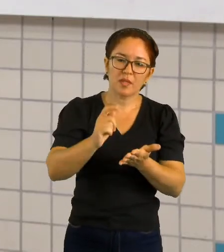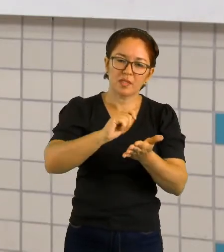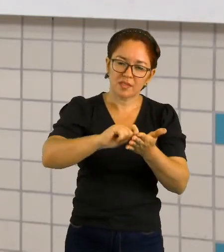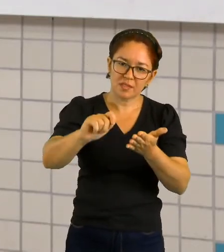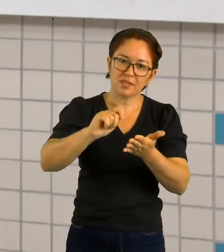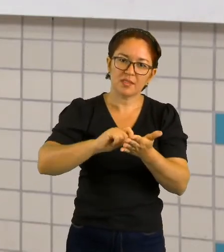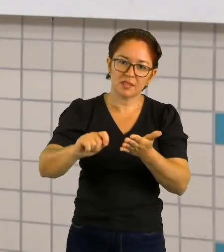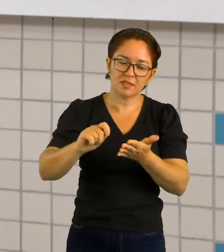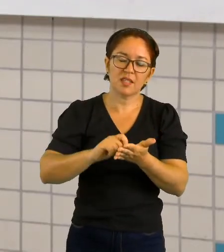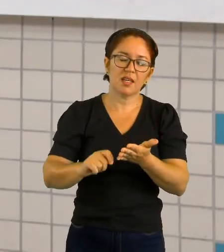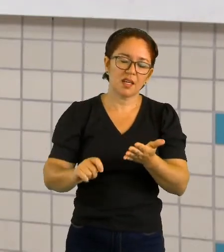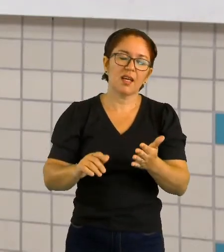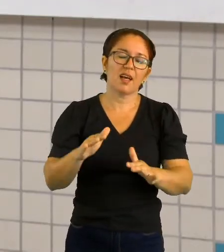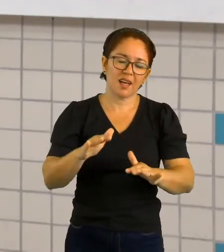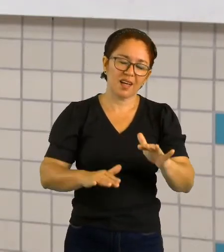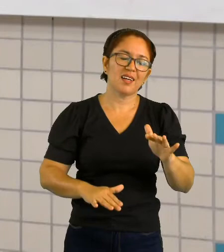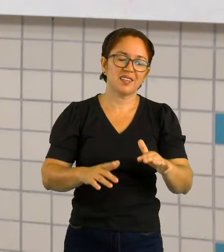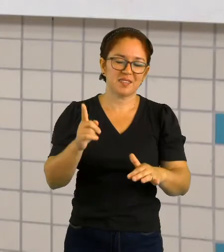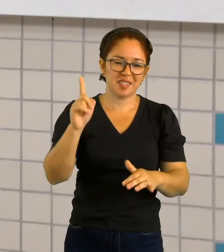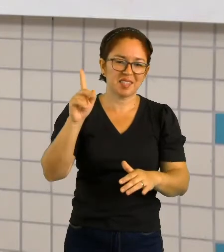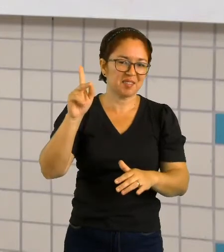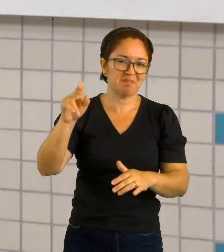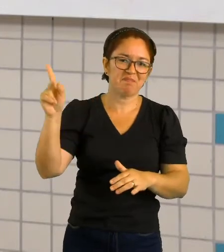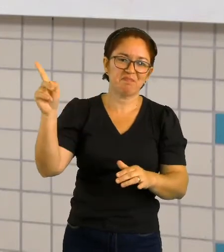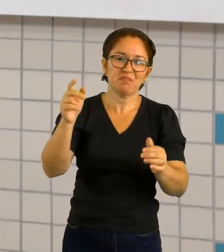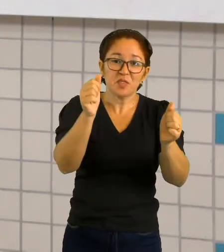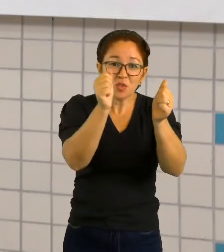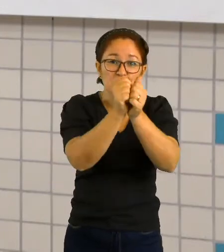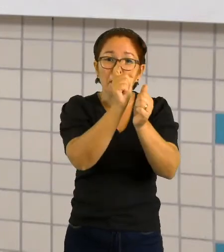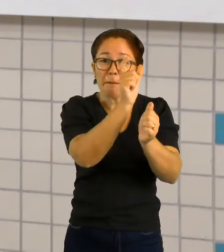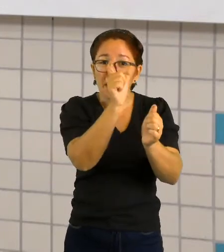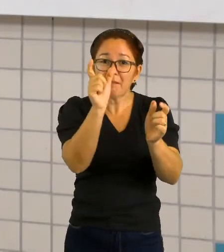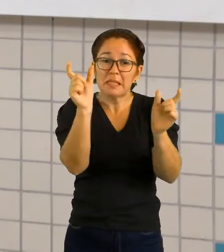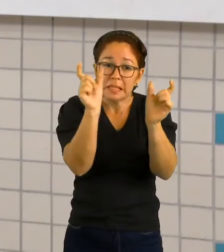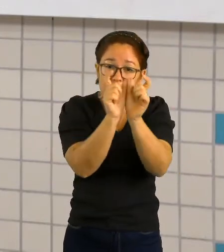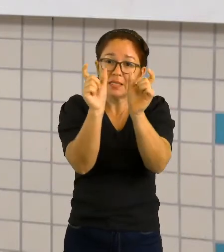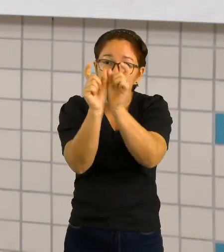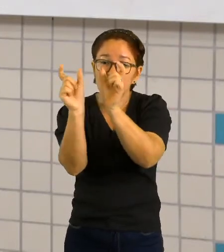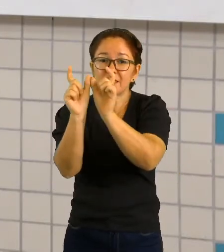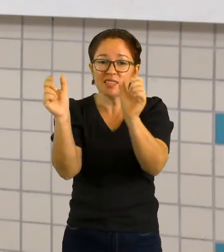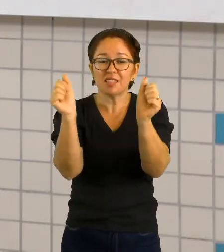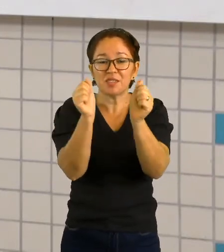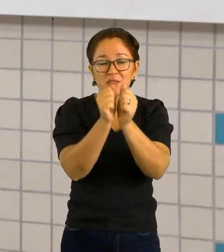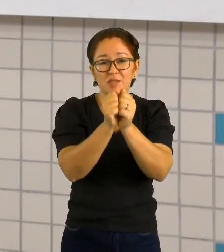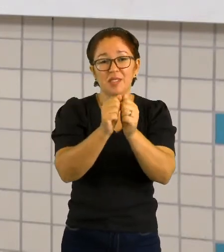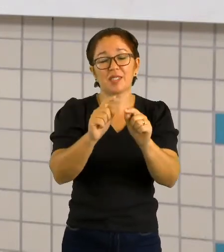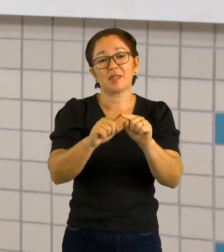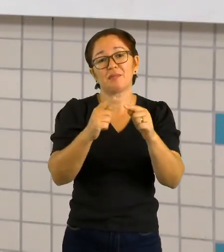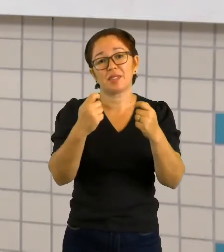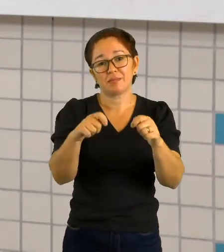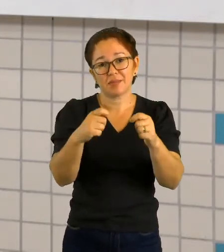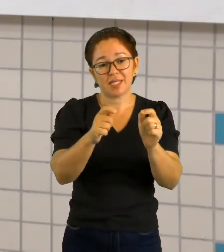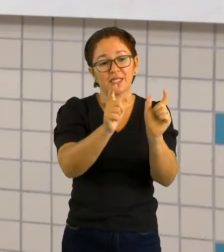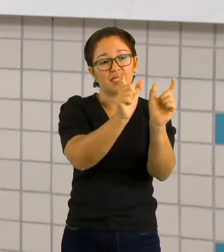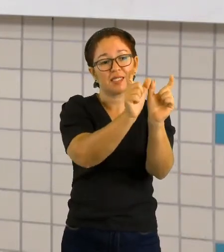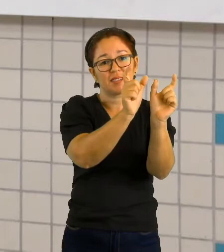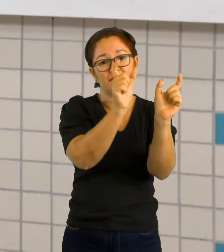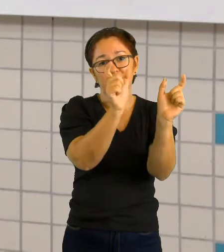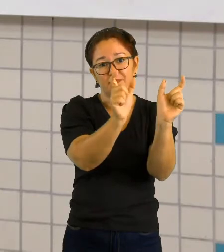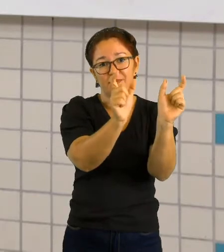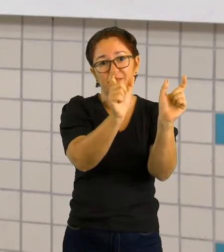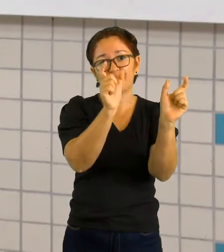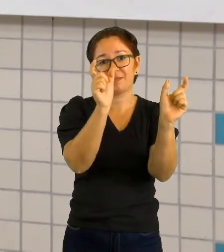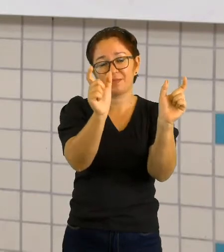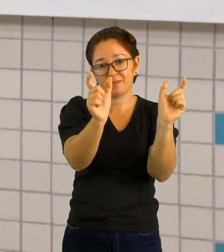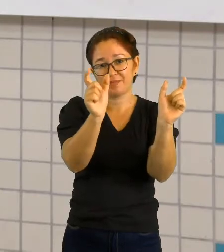é normal às vezes escrever juntinho, mas não podemos escrever juntinho porque o texto não fica